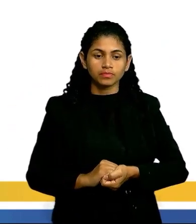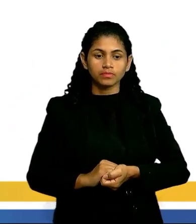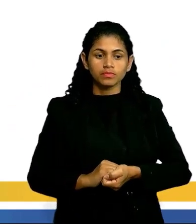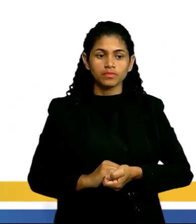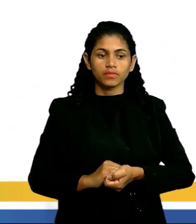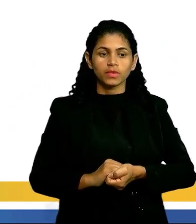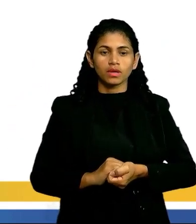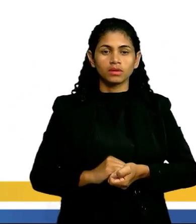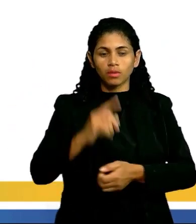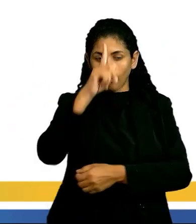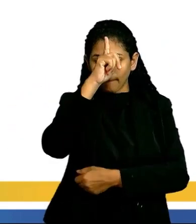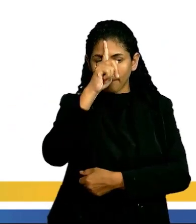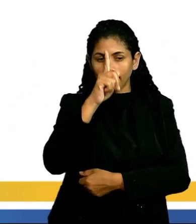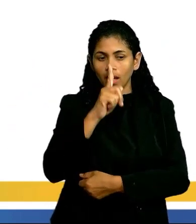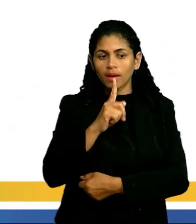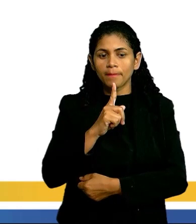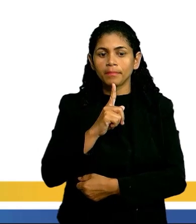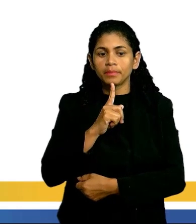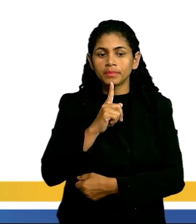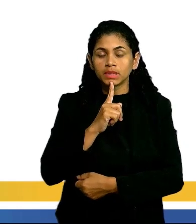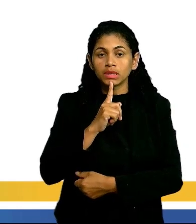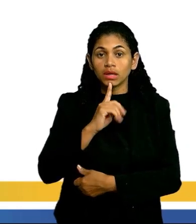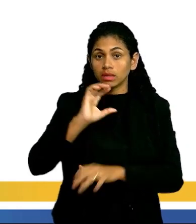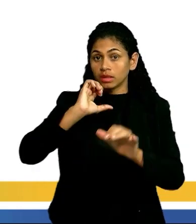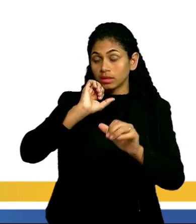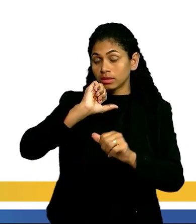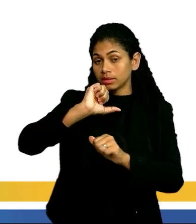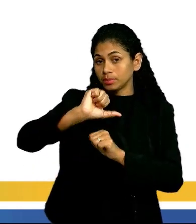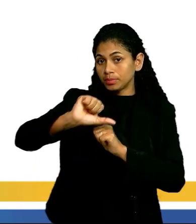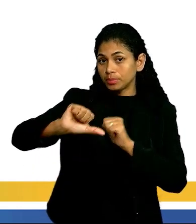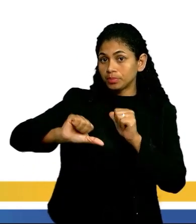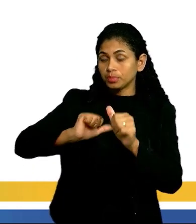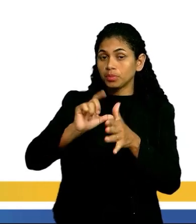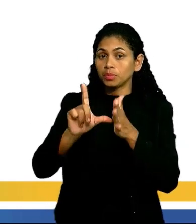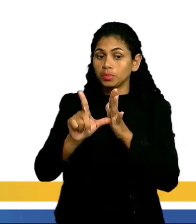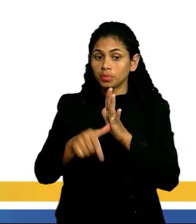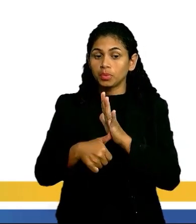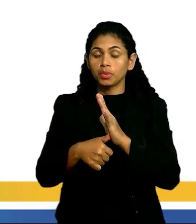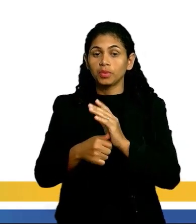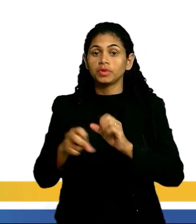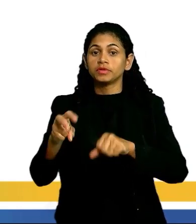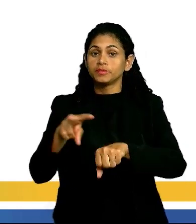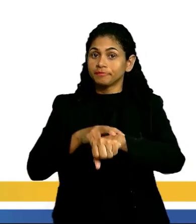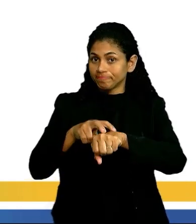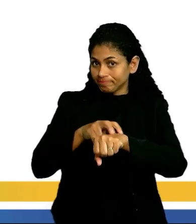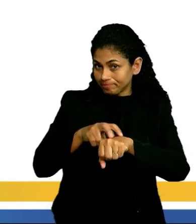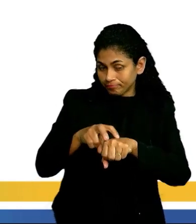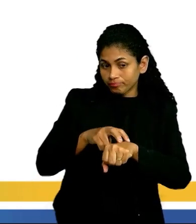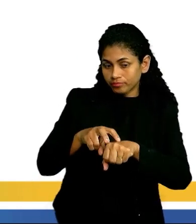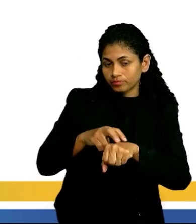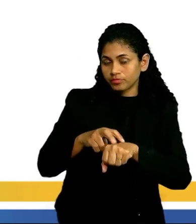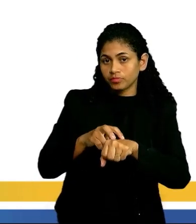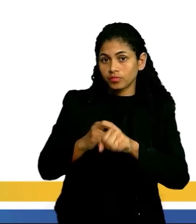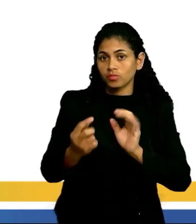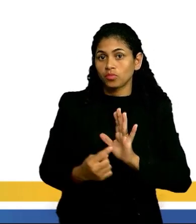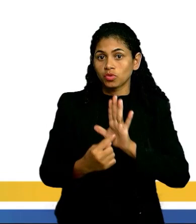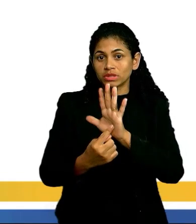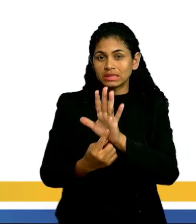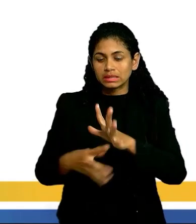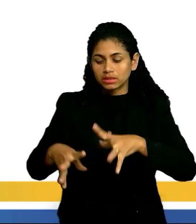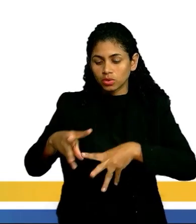quando ele vira sulfato de potássio ele vai ficar no tom esverdeado, evidenciando então um processo de